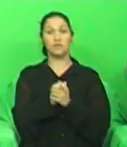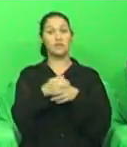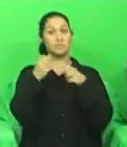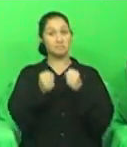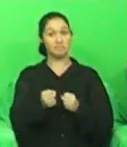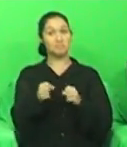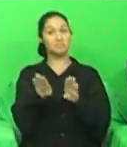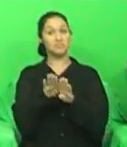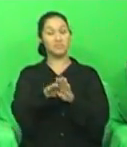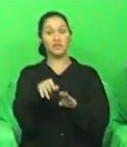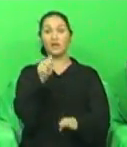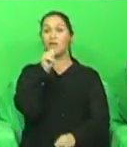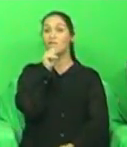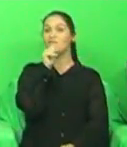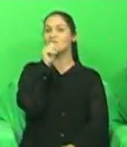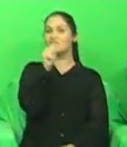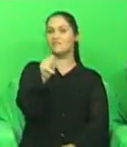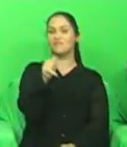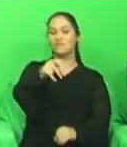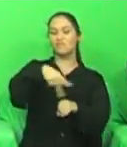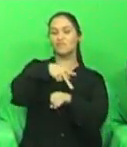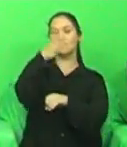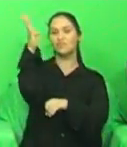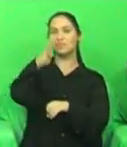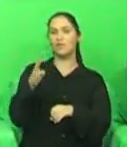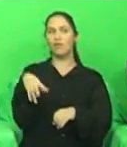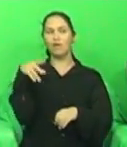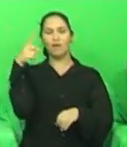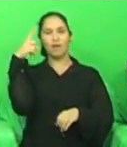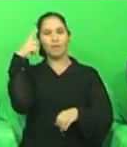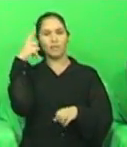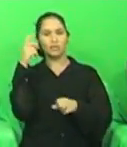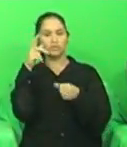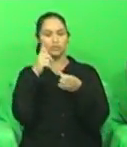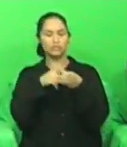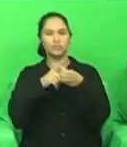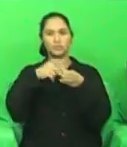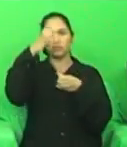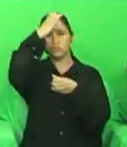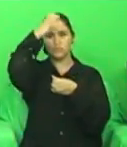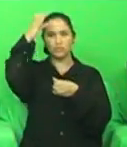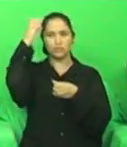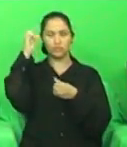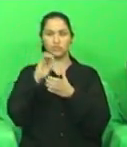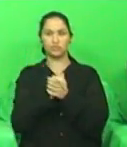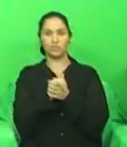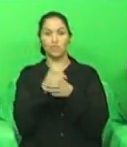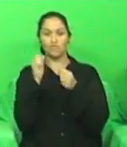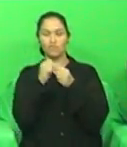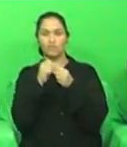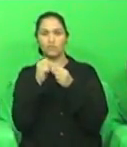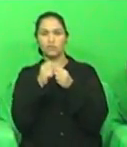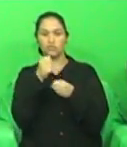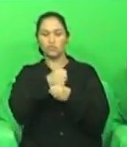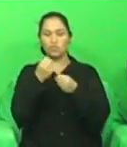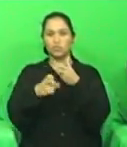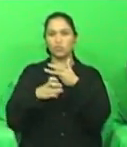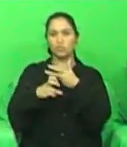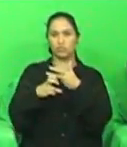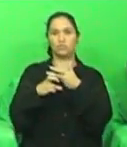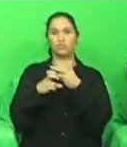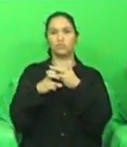a cidade de criciúma desenvolver no executivo com o departamento